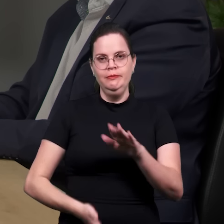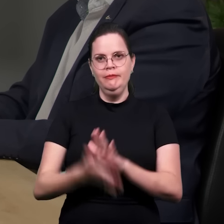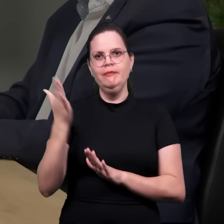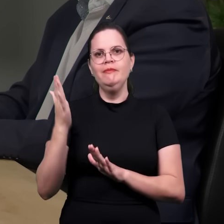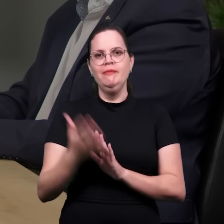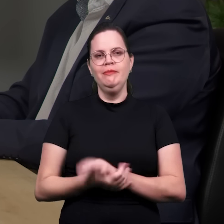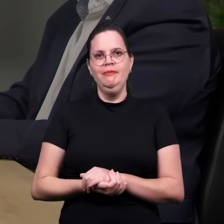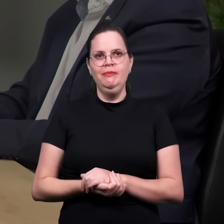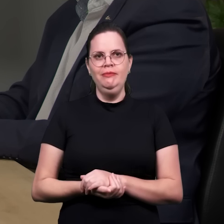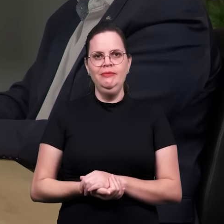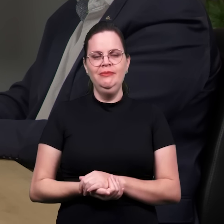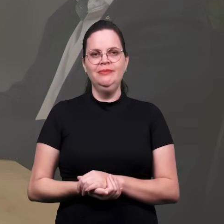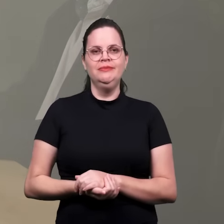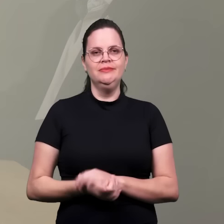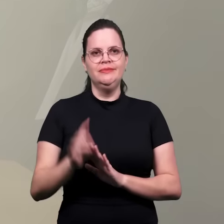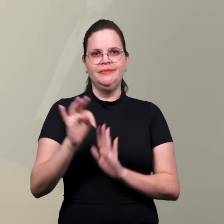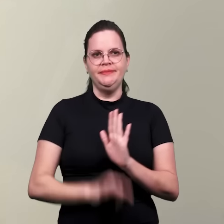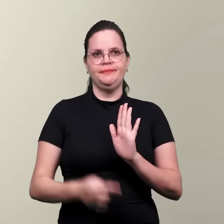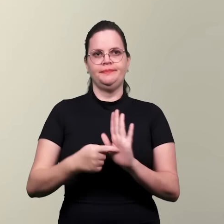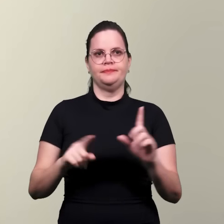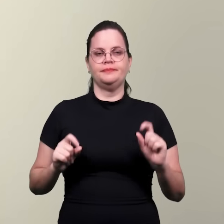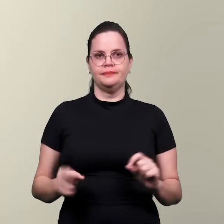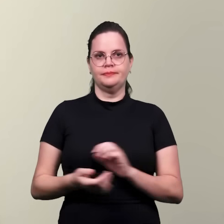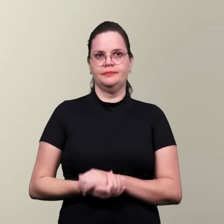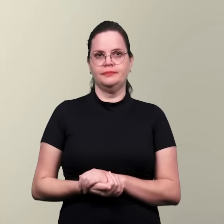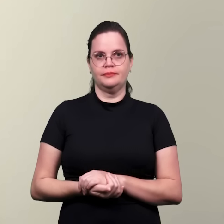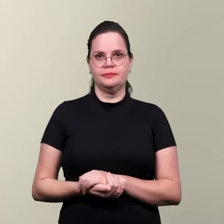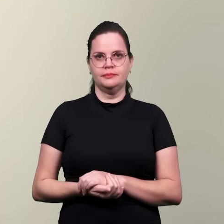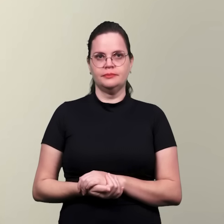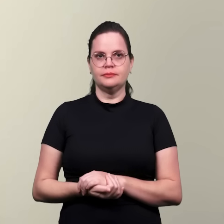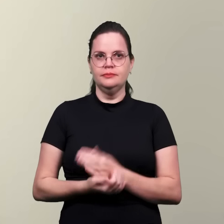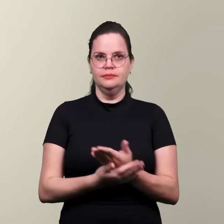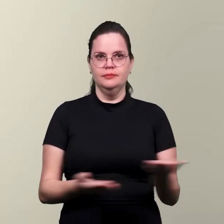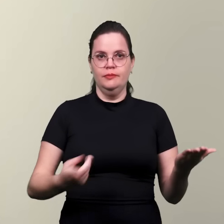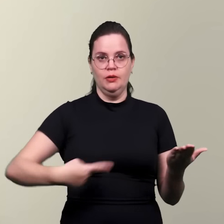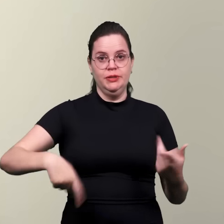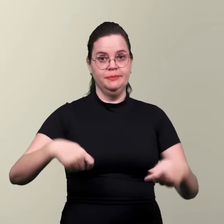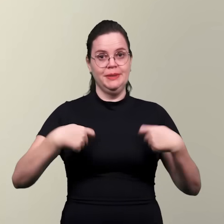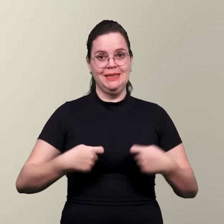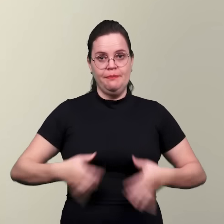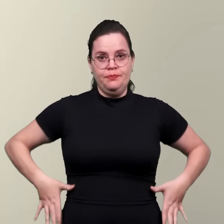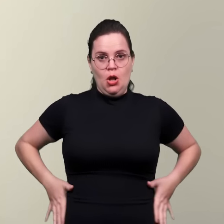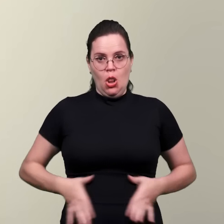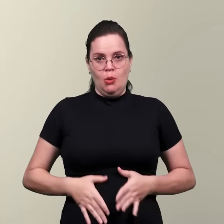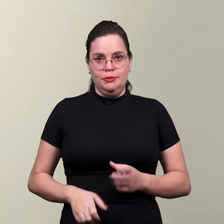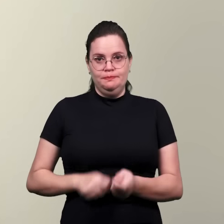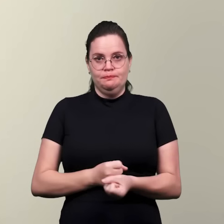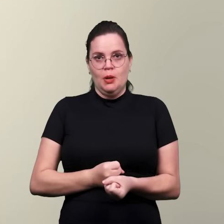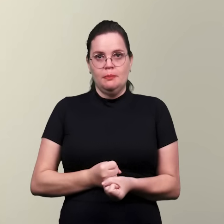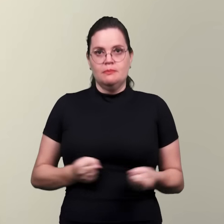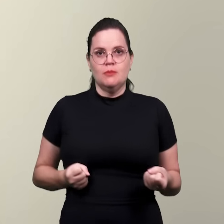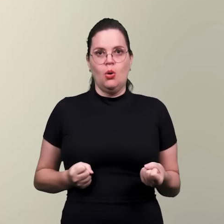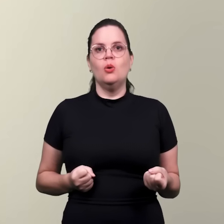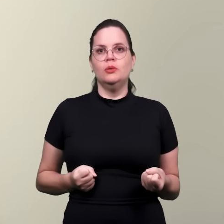aquele grande dia. E o texto que está na tela diz: estai, pois, firmes, tendo cingido os vossos lombos com a verdade e